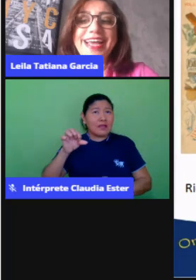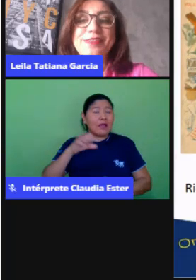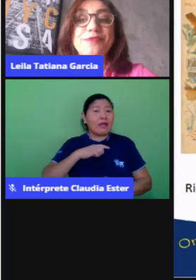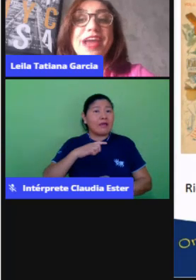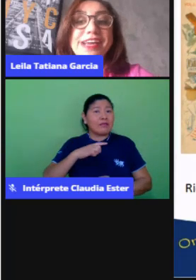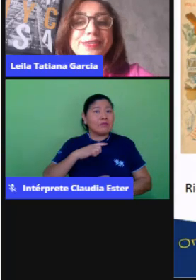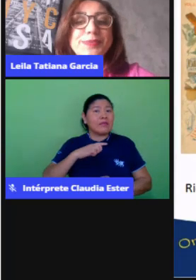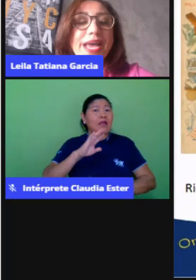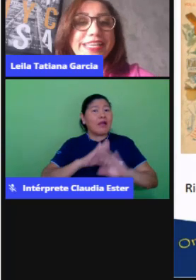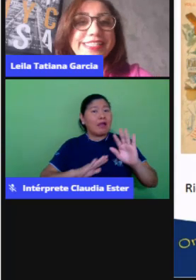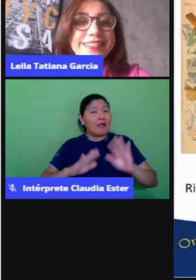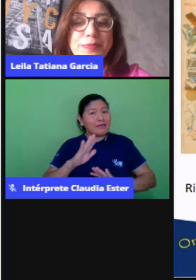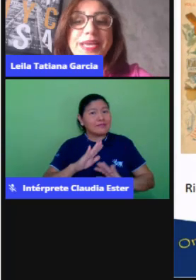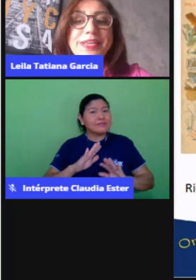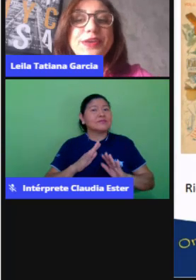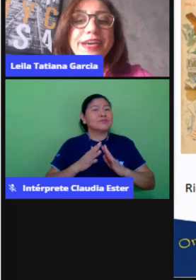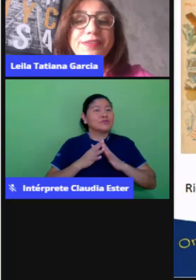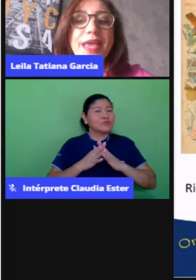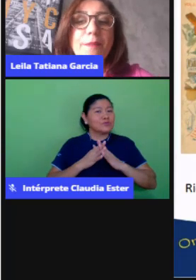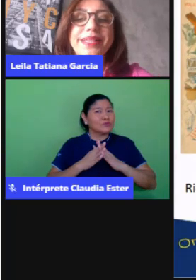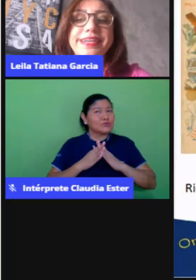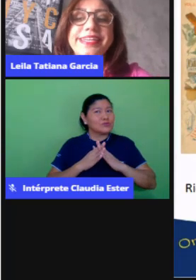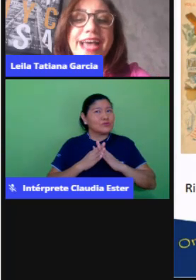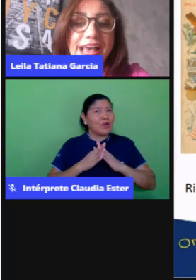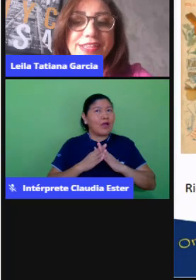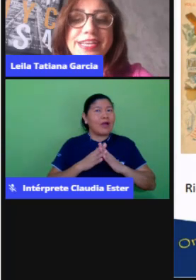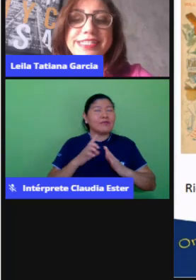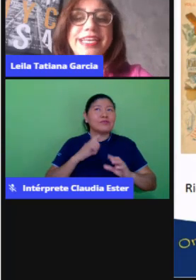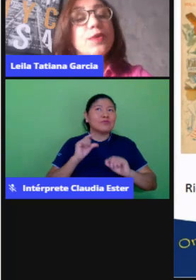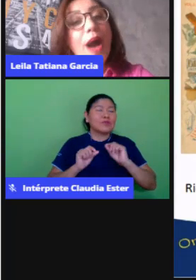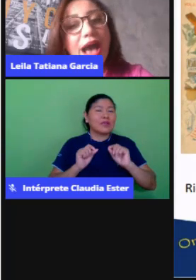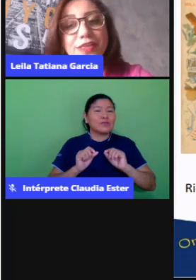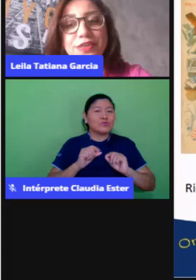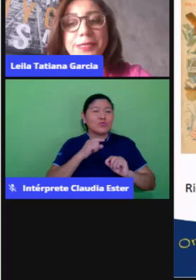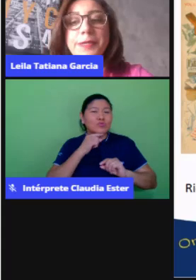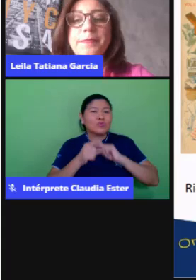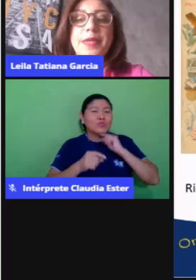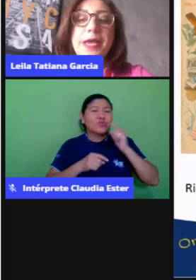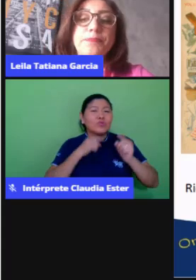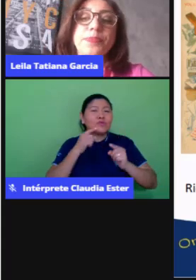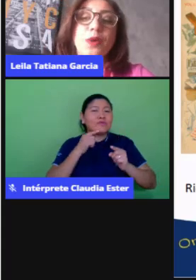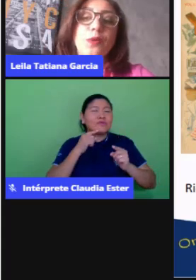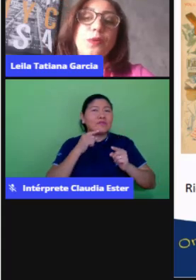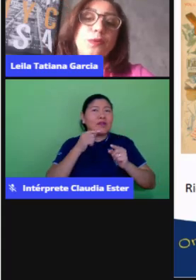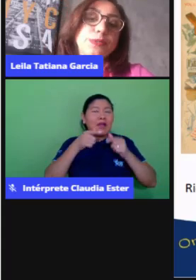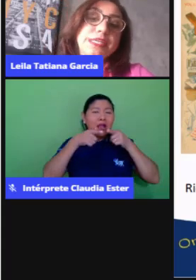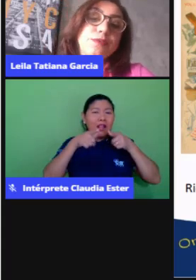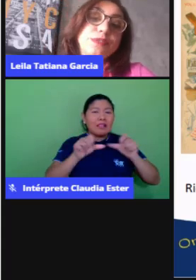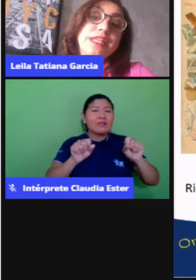enquanto. Diversos países estão pleiteando aí a paternidade dessa linguagem, né? Os